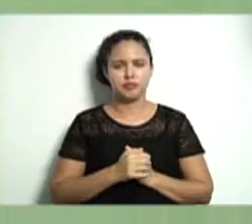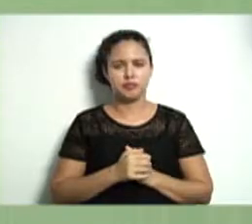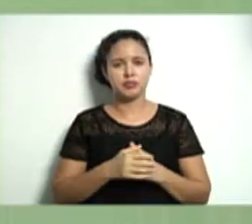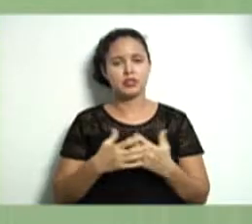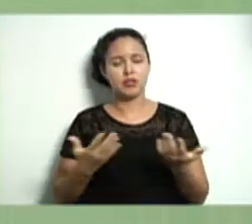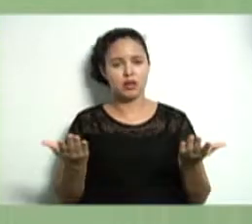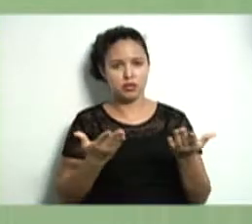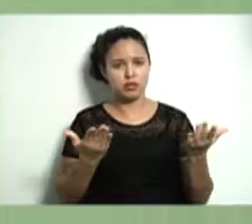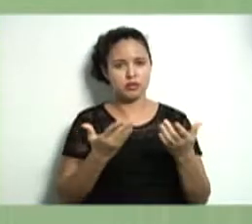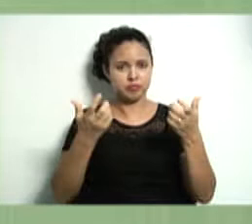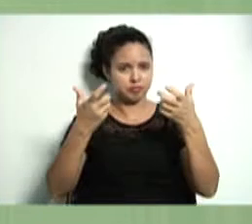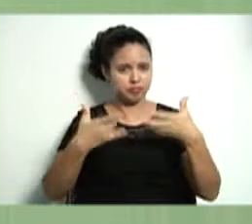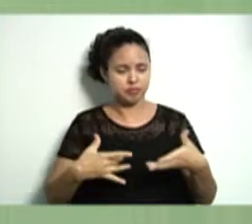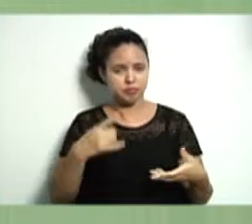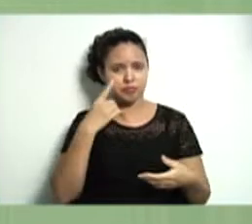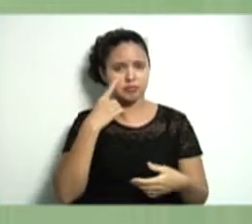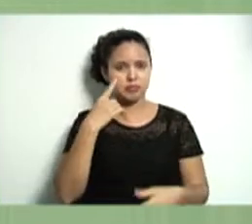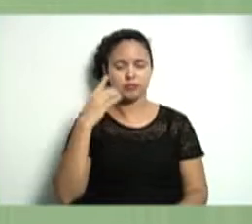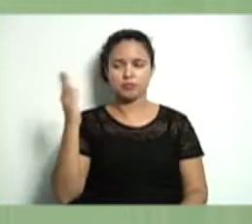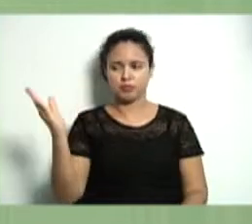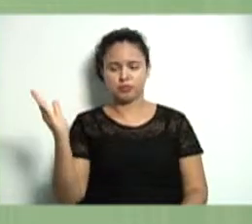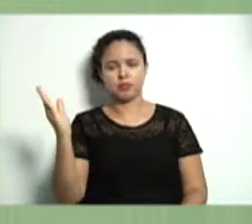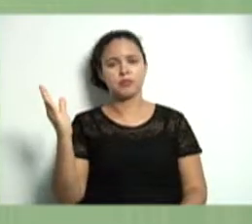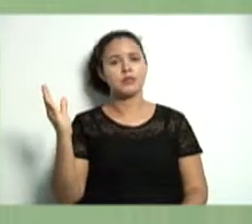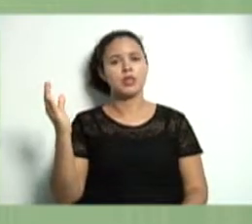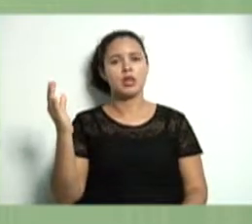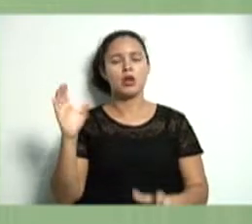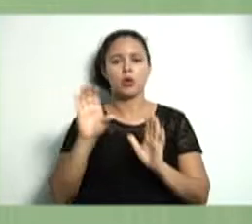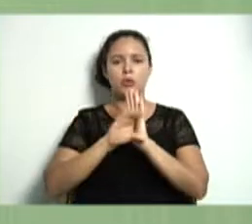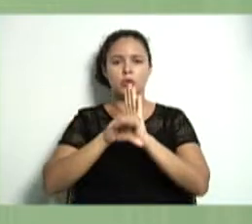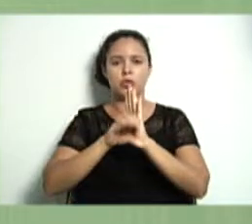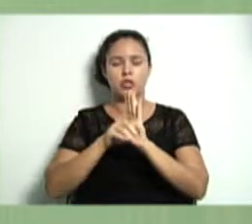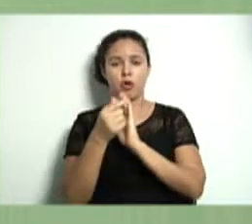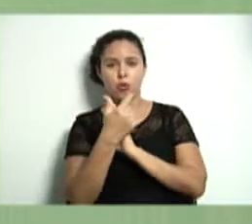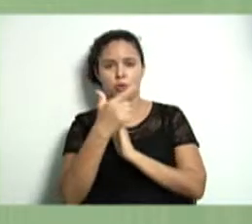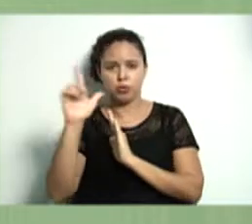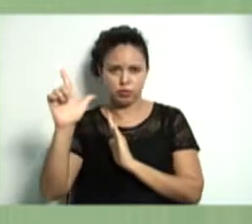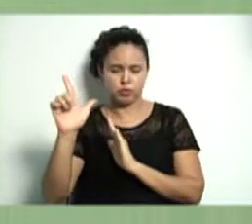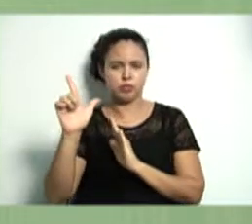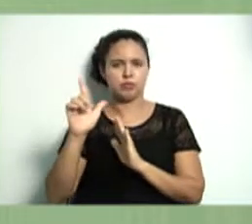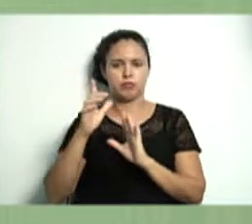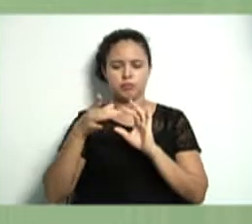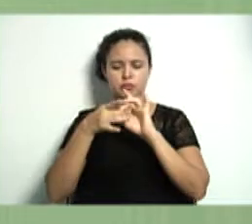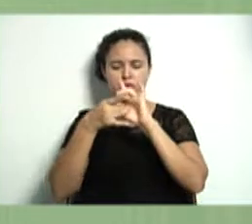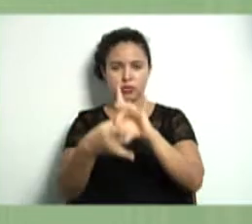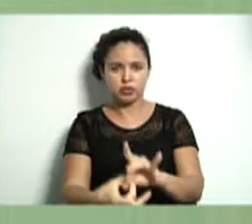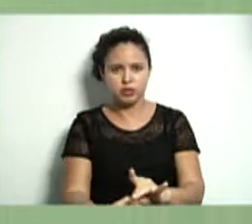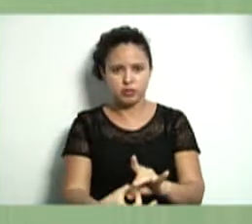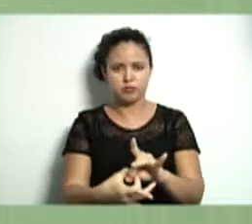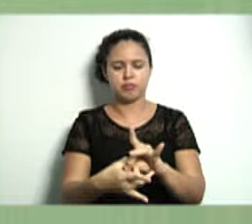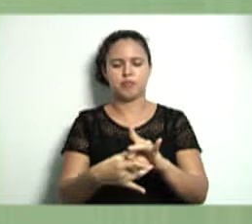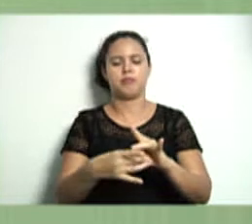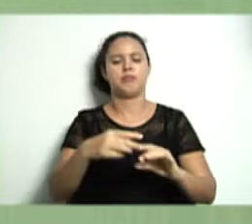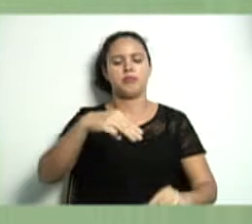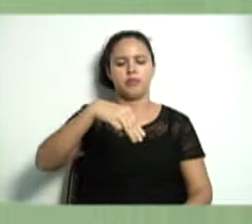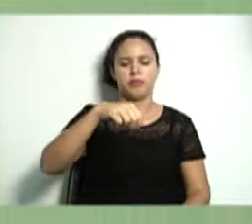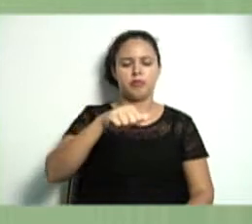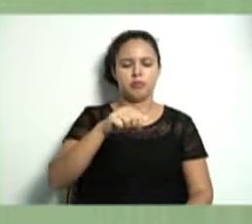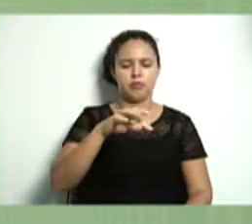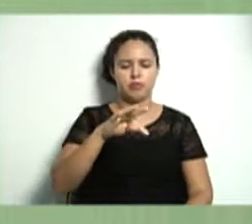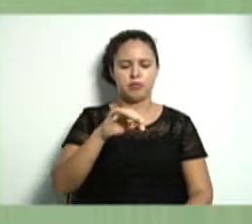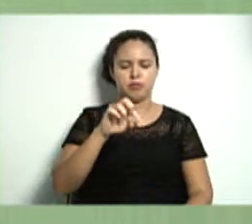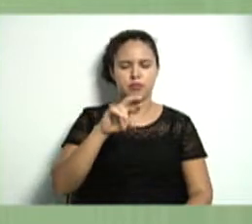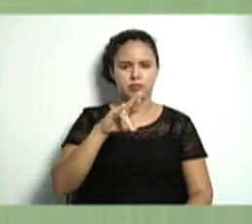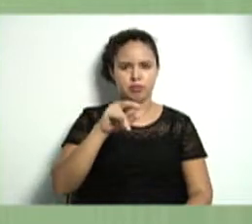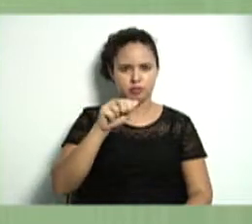Aqui agora vamos ver outros conceitos importantes. A união entre as matérias-primas, que é os antigos